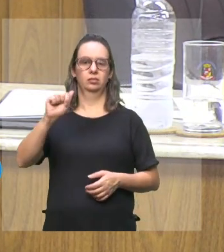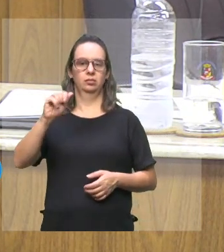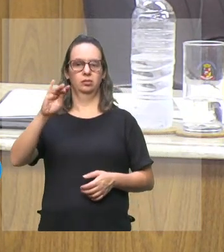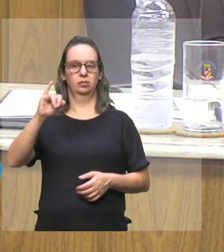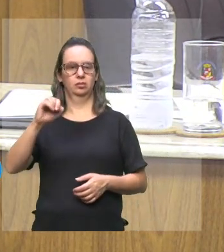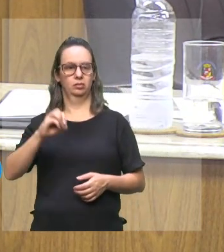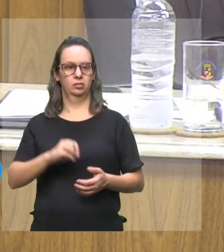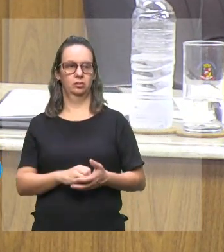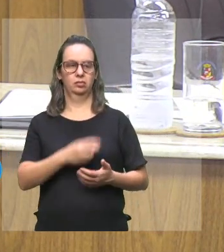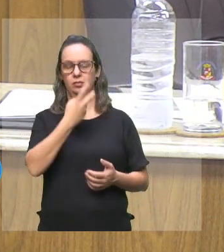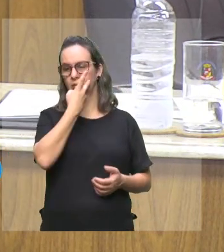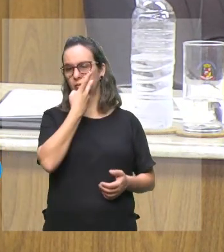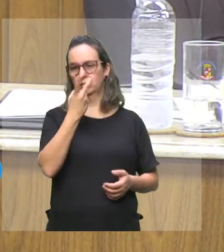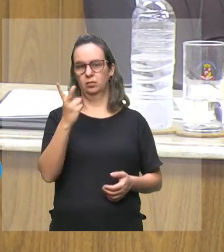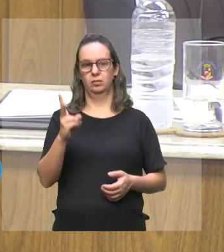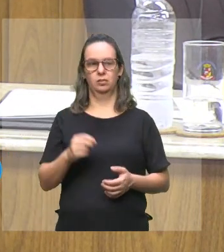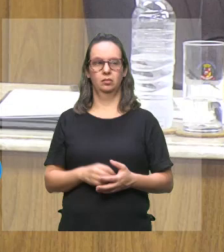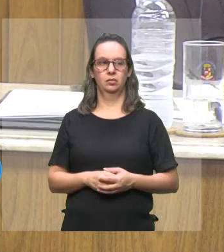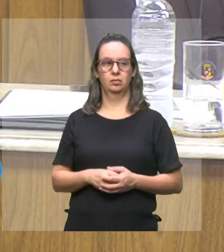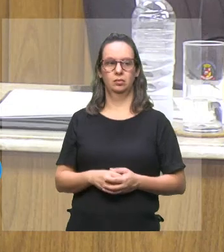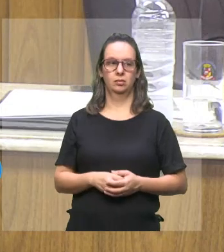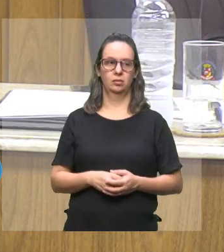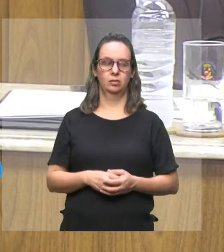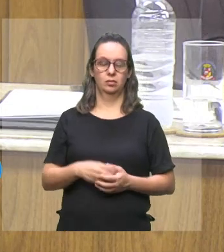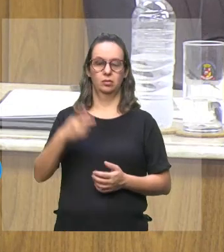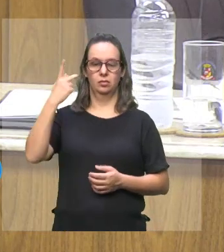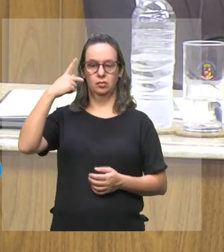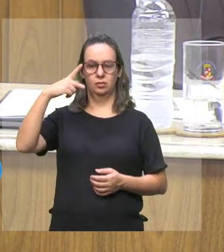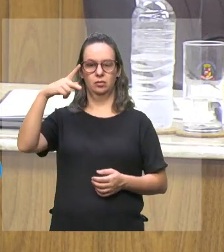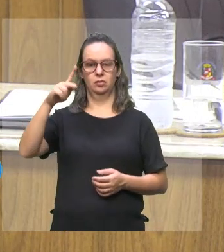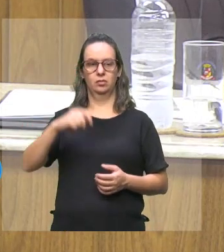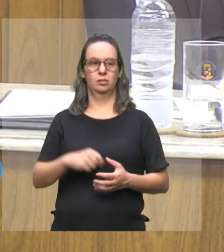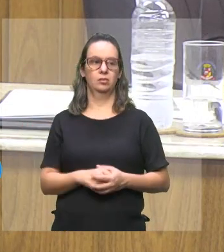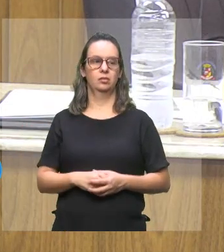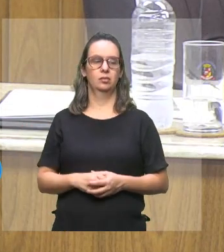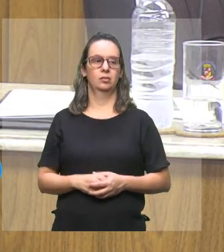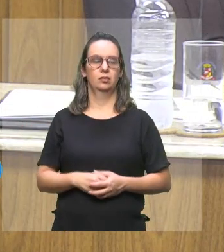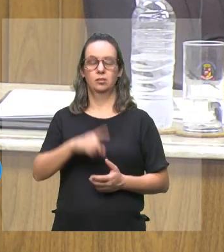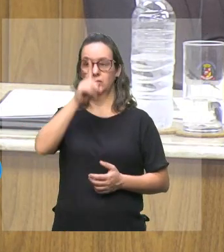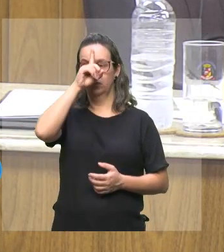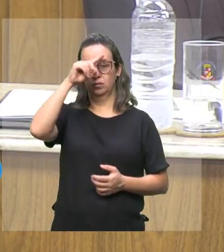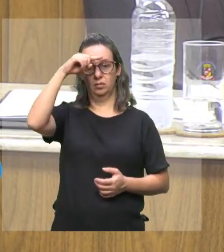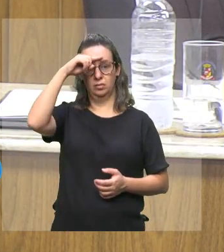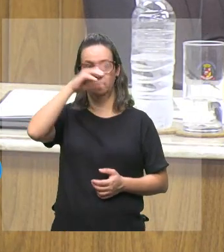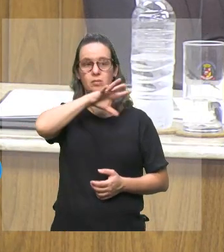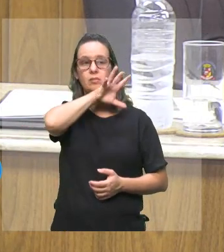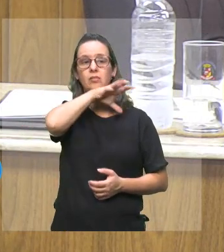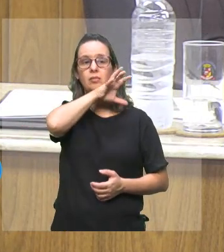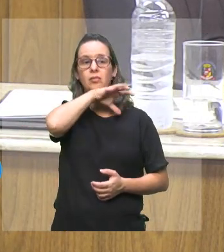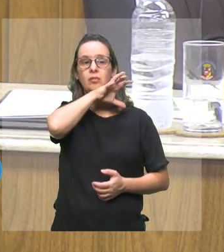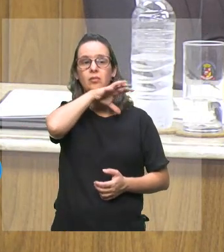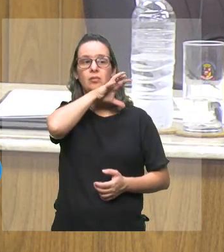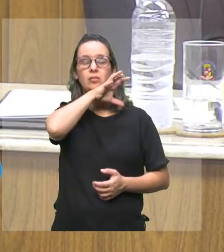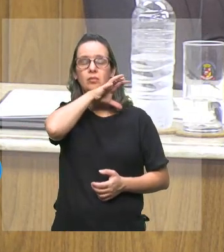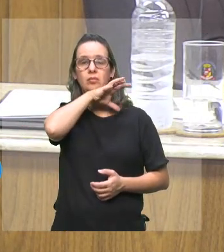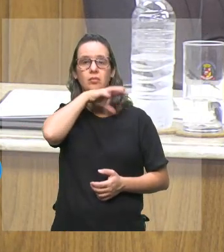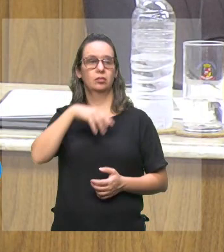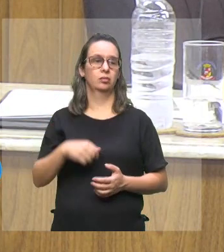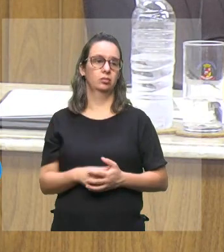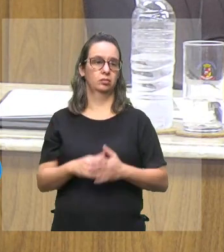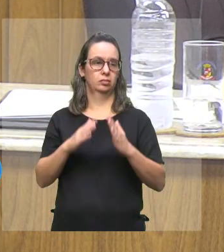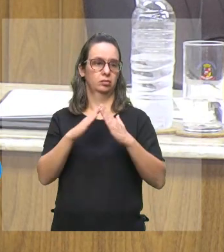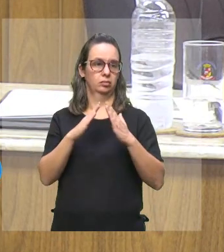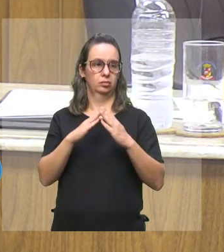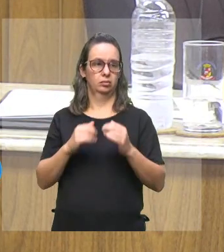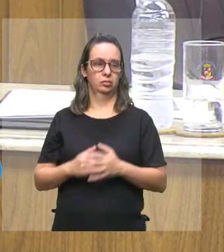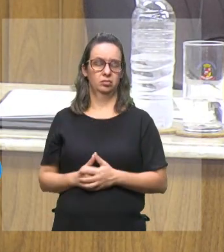fazer uma visita lá no ambulatório animal. O ambulatório animal foi algo feito do dia para a noite, sem ter